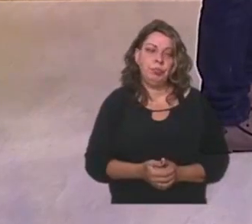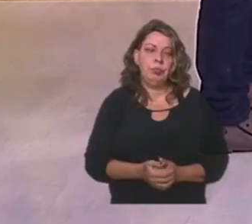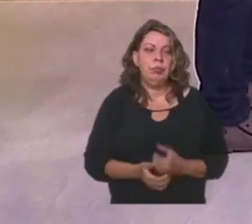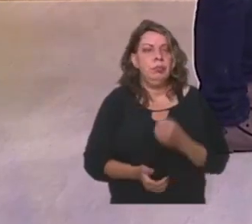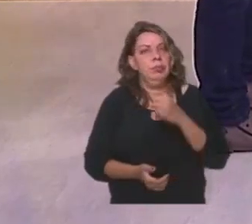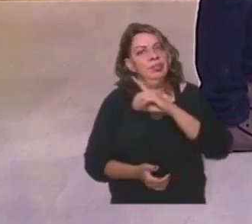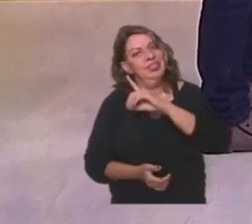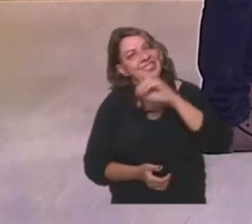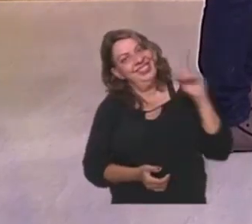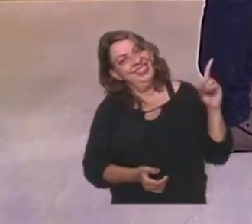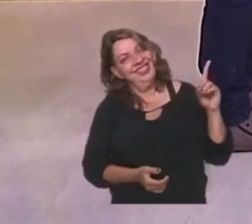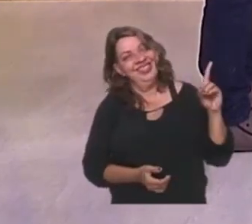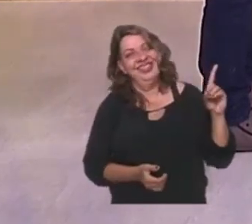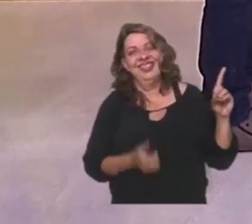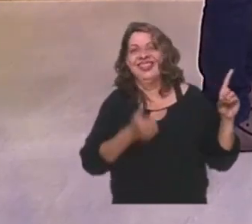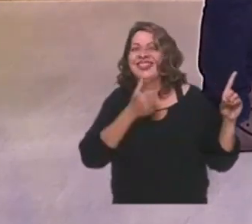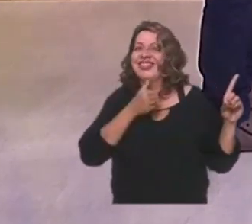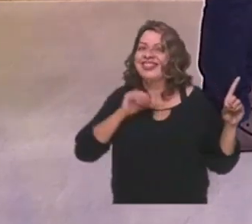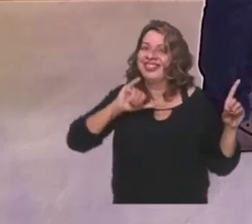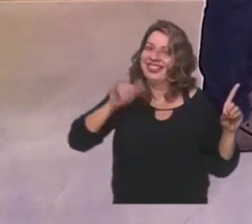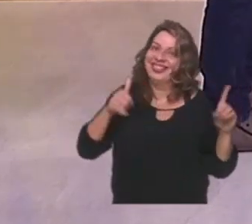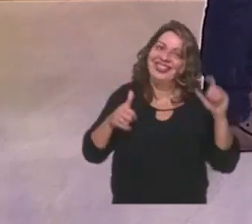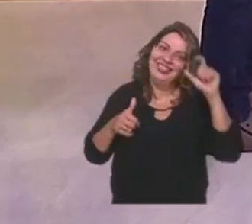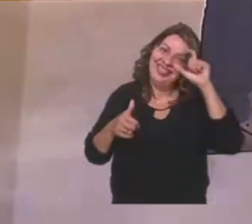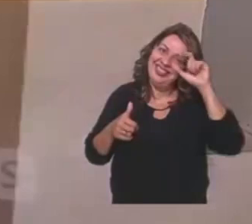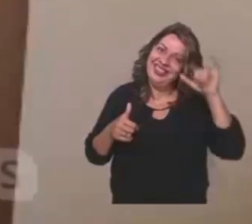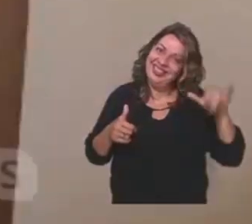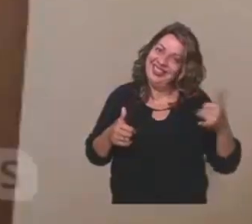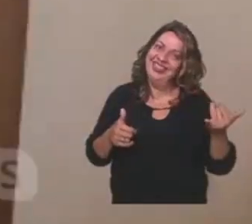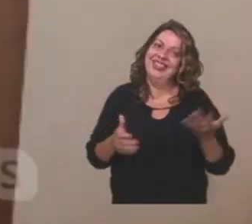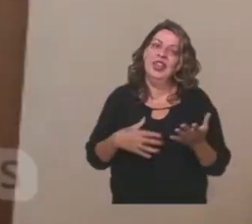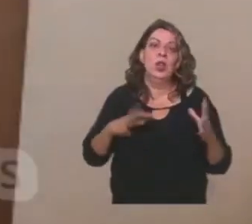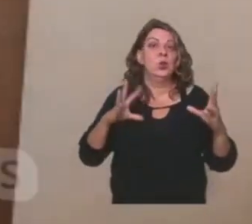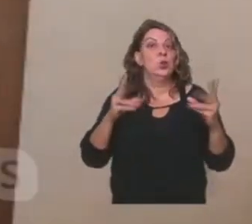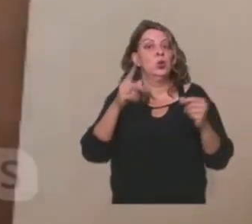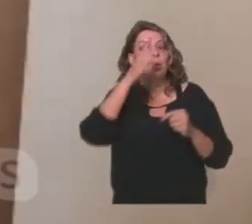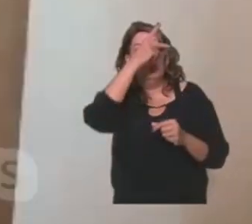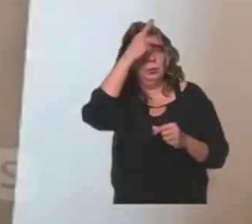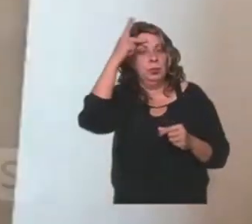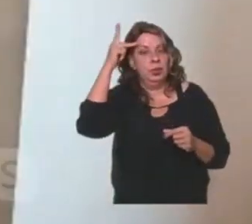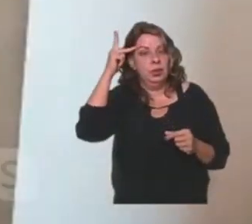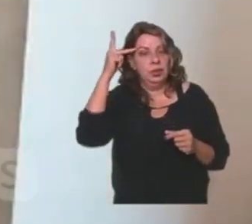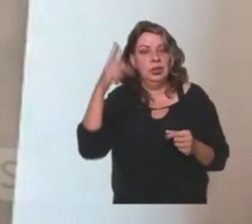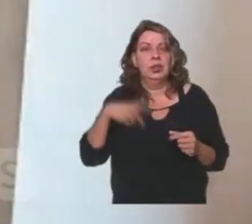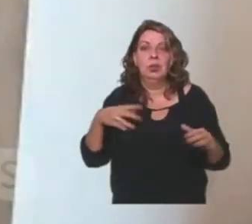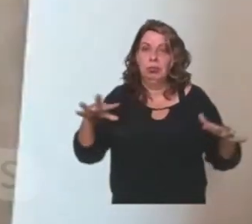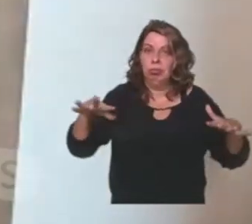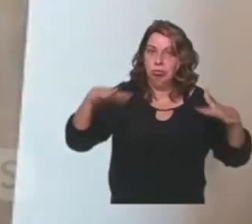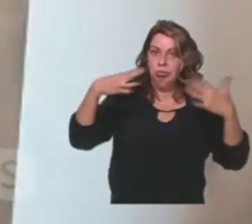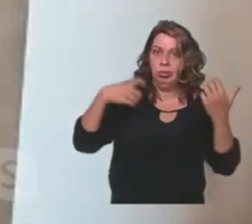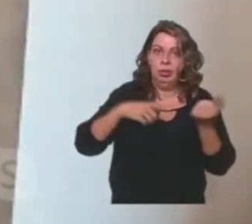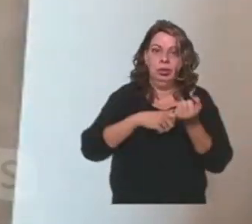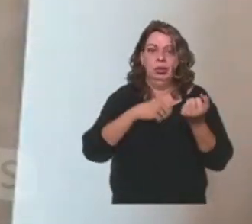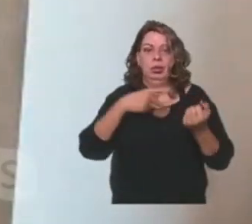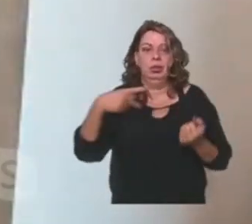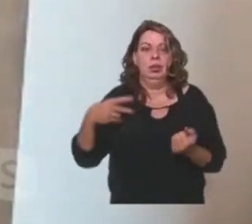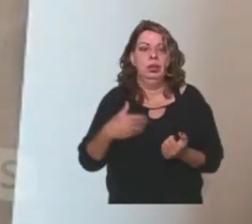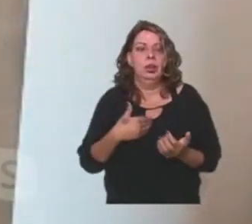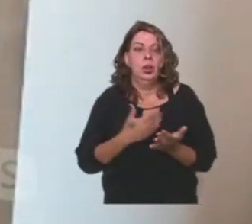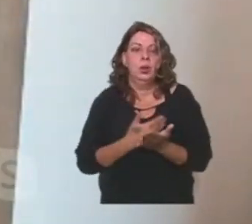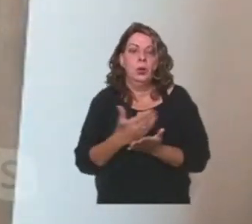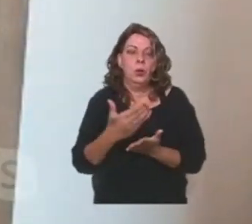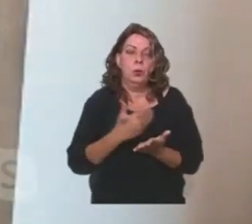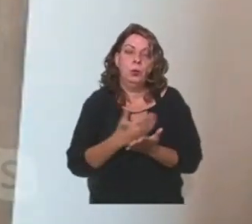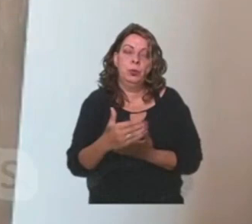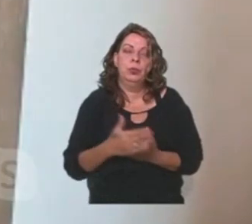Bom dia, Jaque, bom dia, Júnior e todos os telespectadores do Caju Cap. É, para a gente começar,